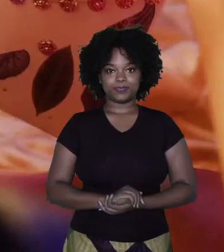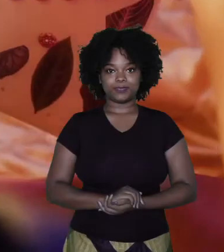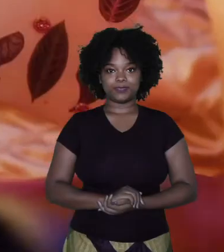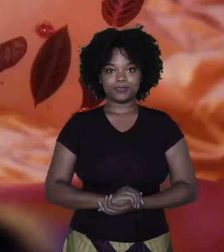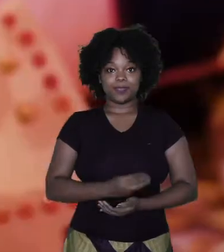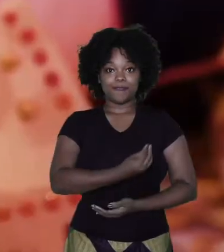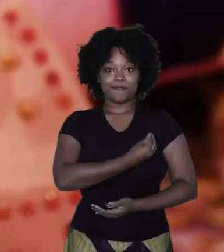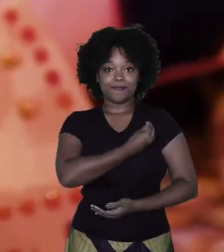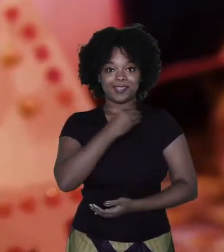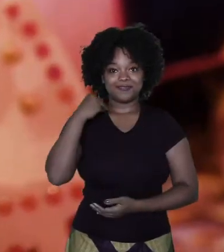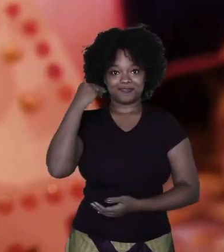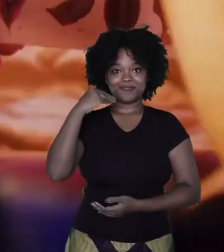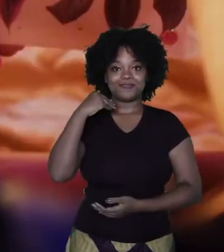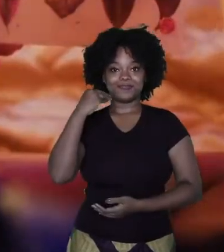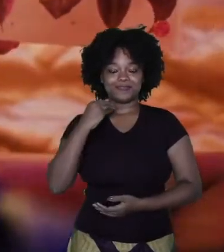Vivência.